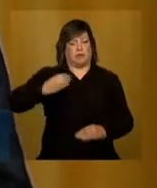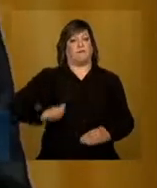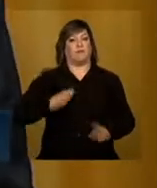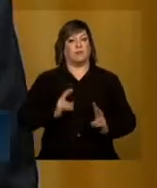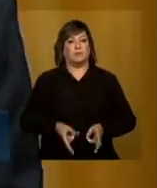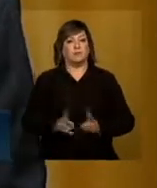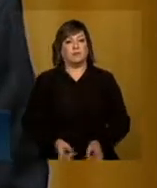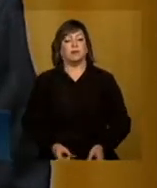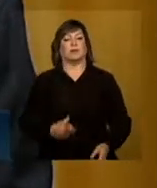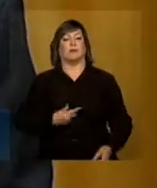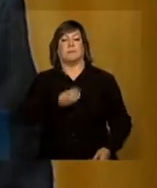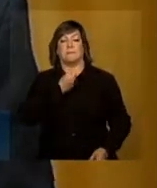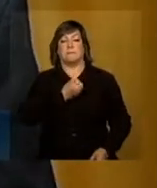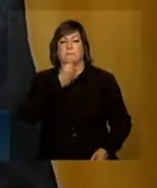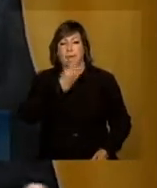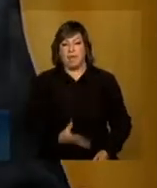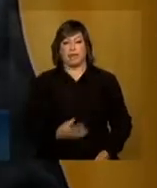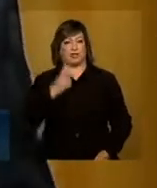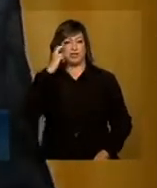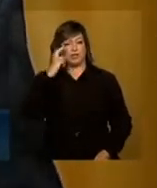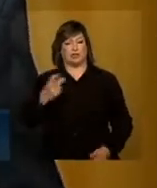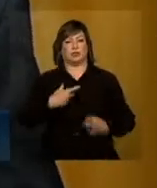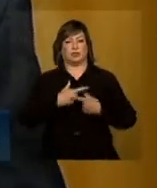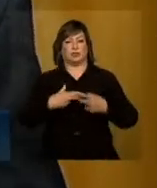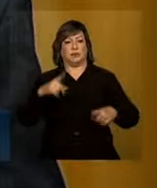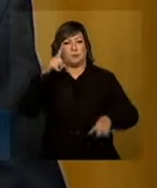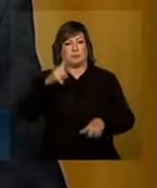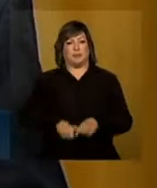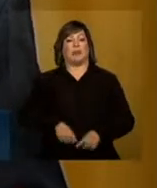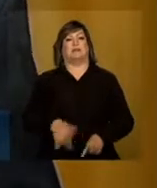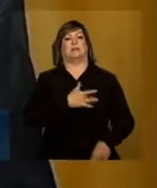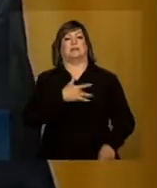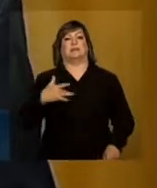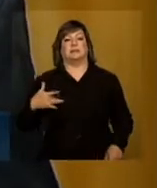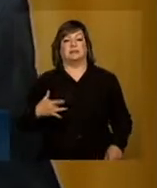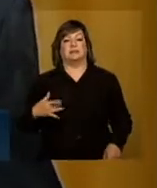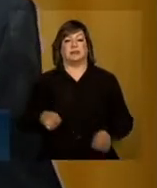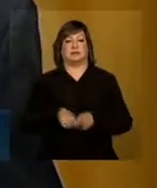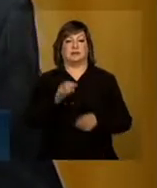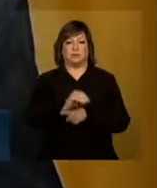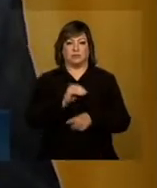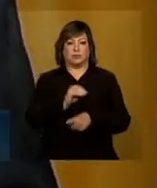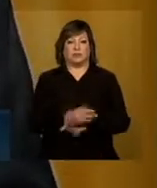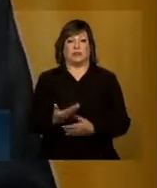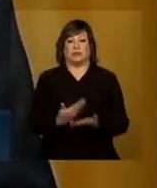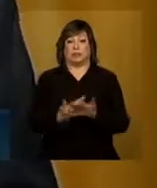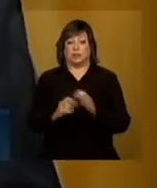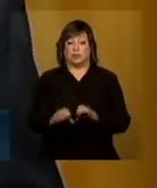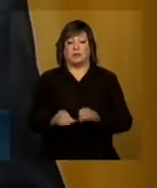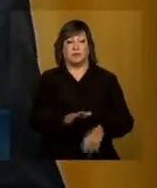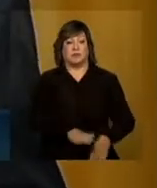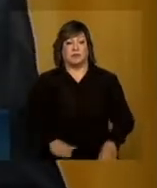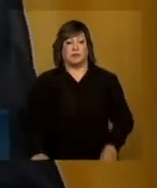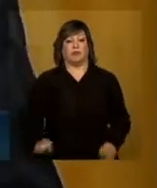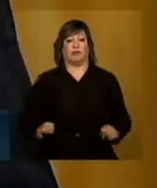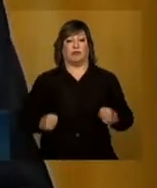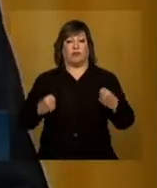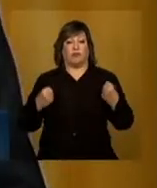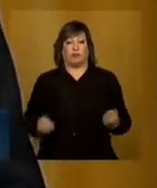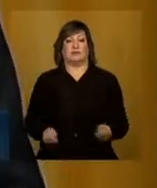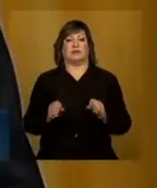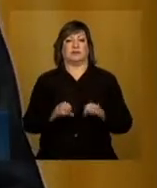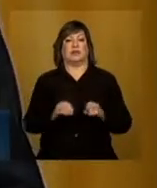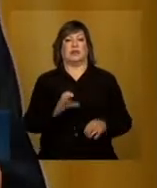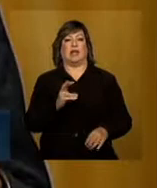especialmente cognitivo, pleno. E aí é uma ação que transcende a saúde, além da assistência, o tema da educação infantil, o esforço de